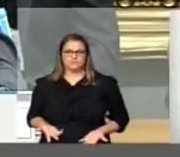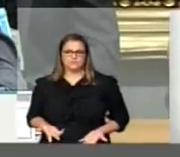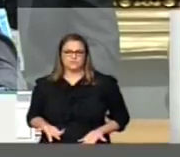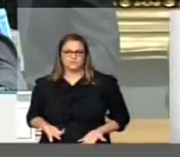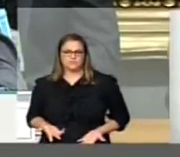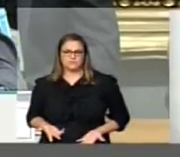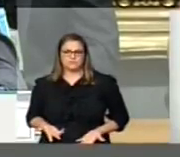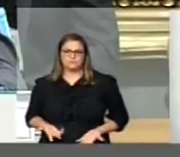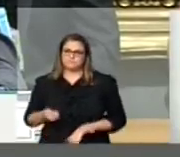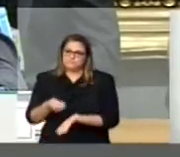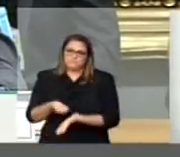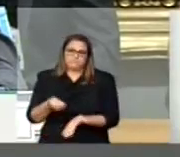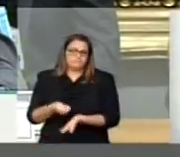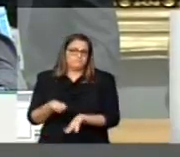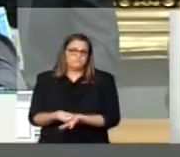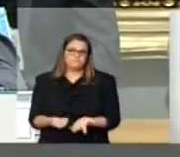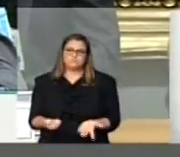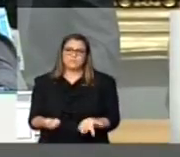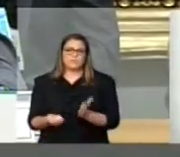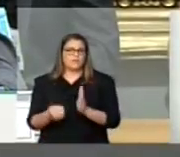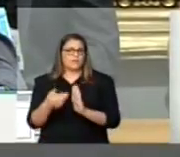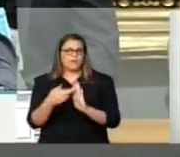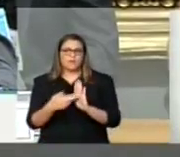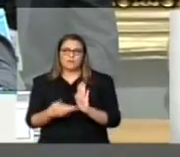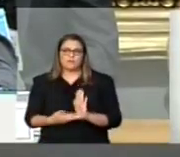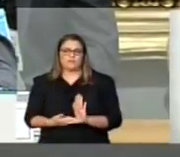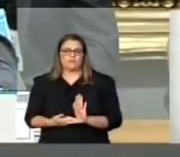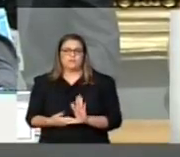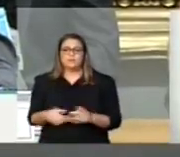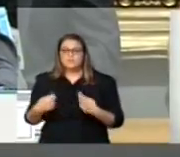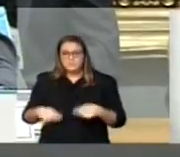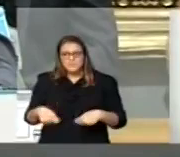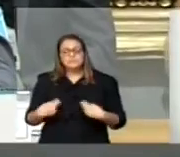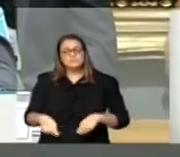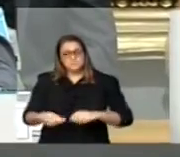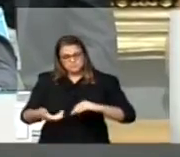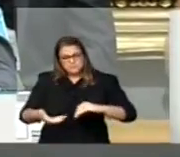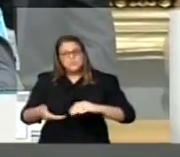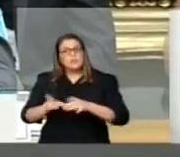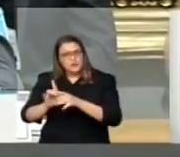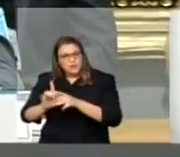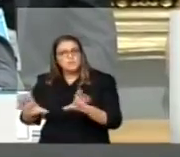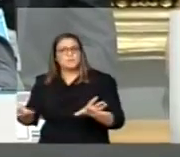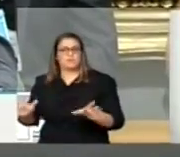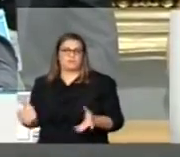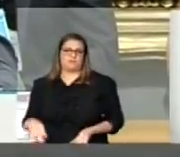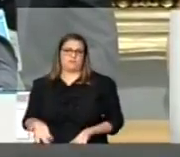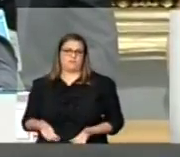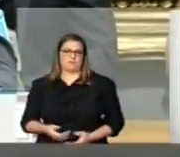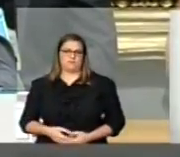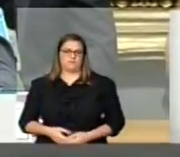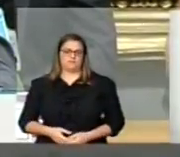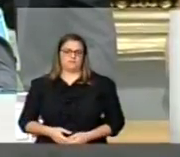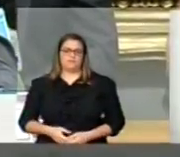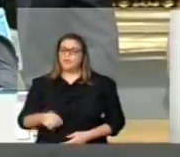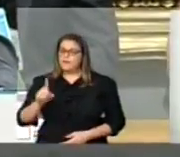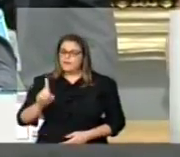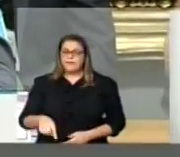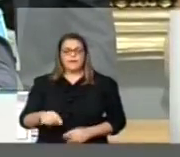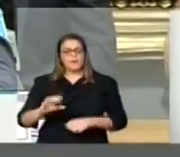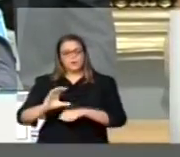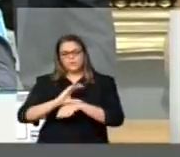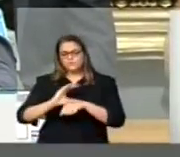Exigível nesse caso, autorização legislativa. É o que prevê